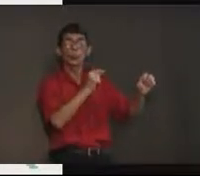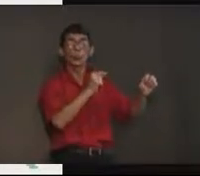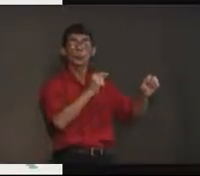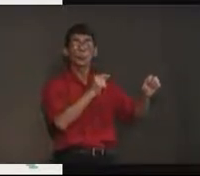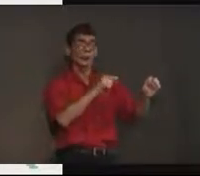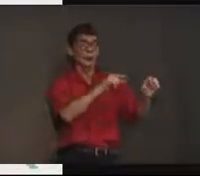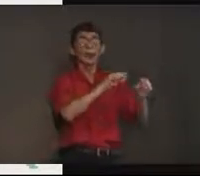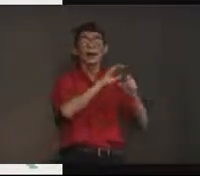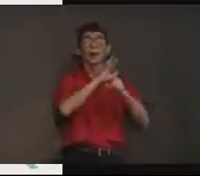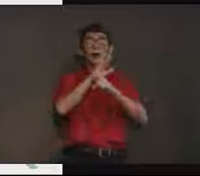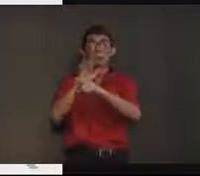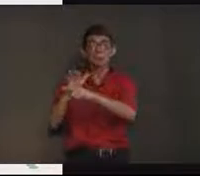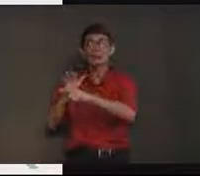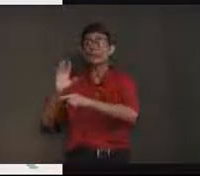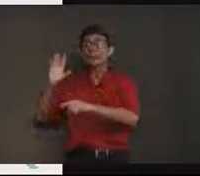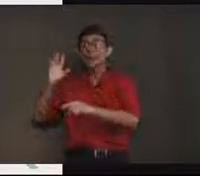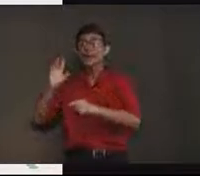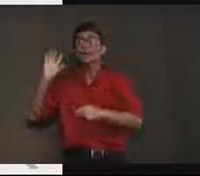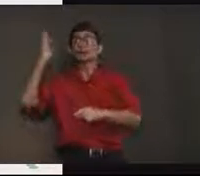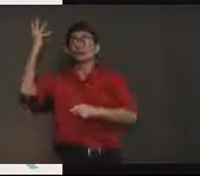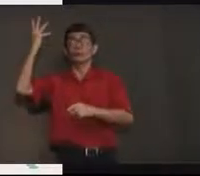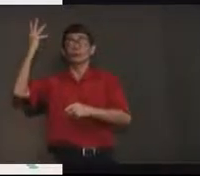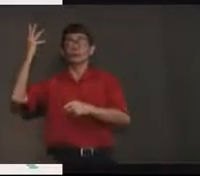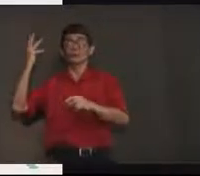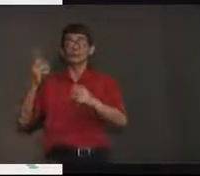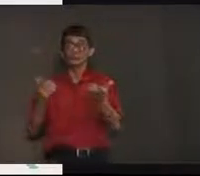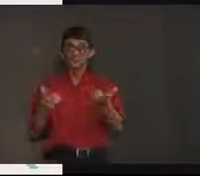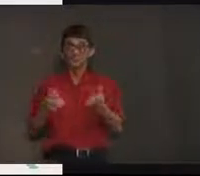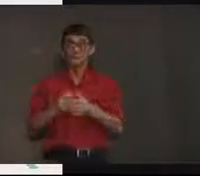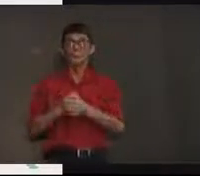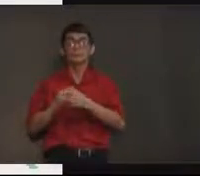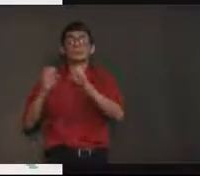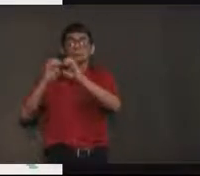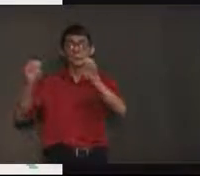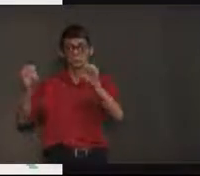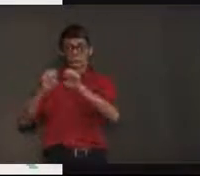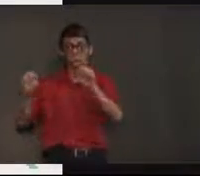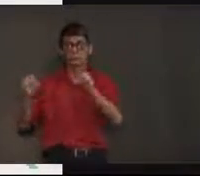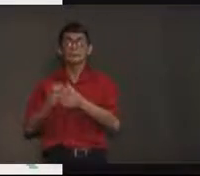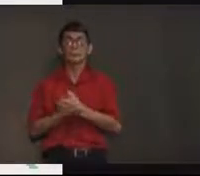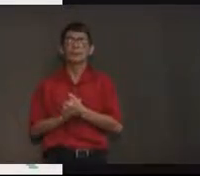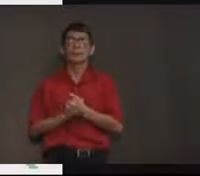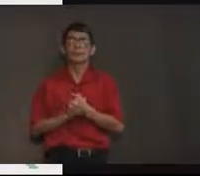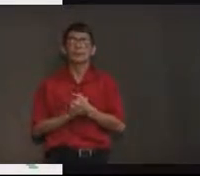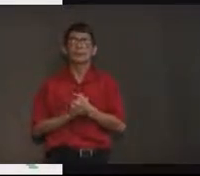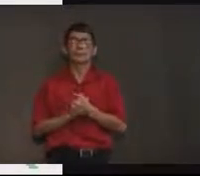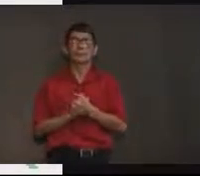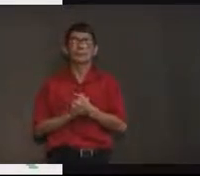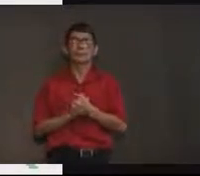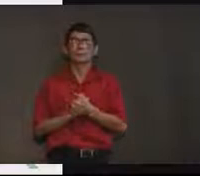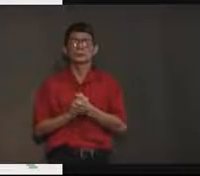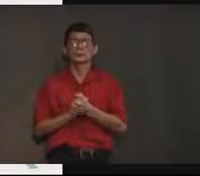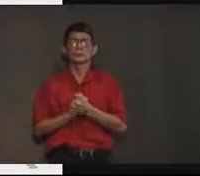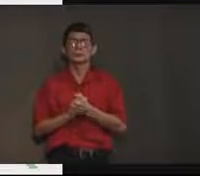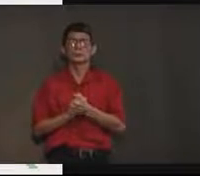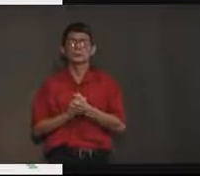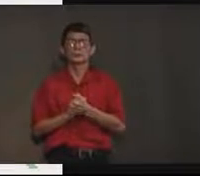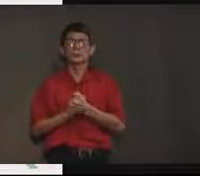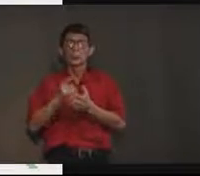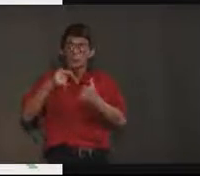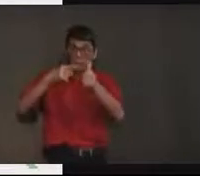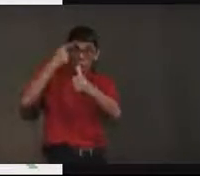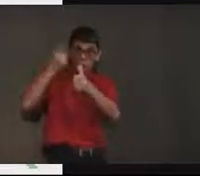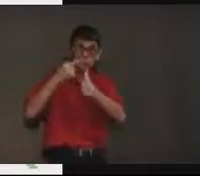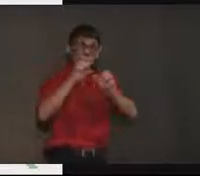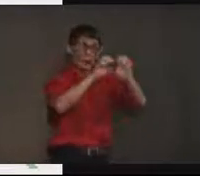solução do problema Inicial então Ótimo vamos procurar no mundo maior e depois a gente vê se consegue obter